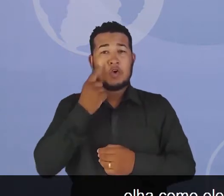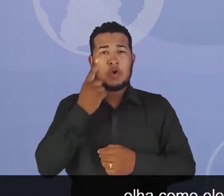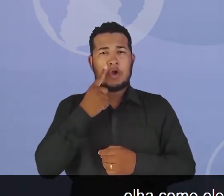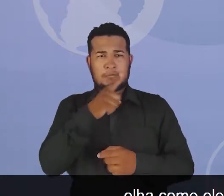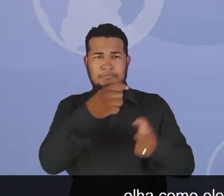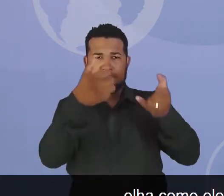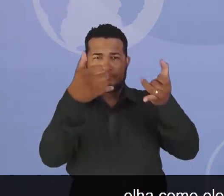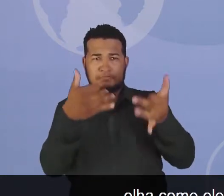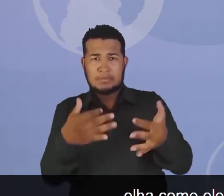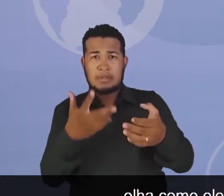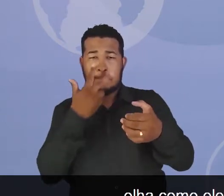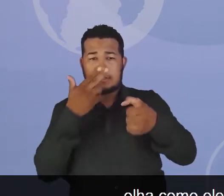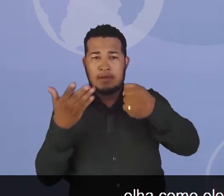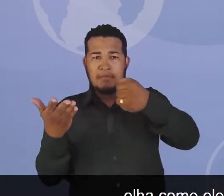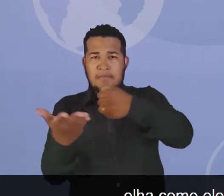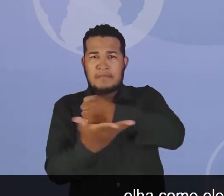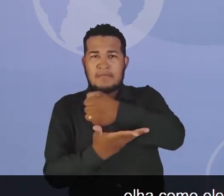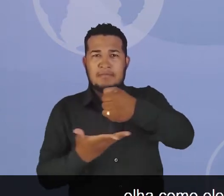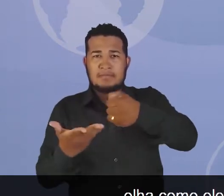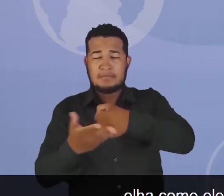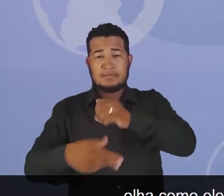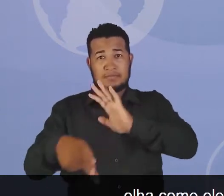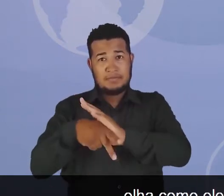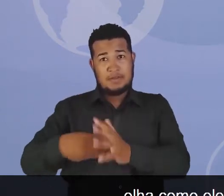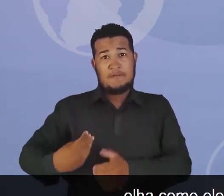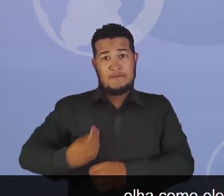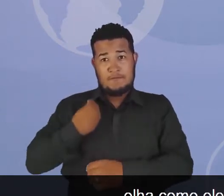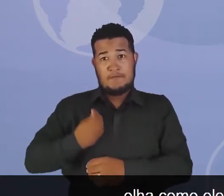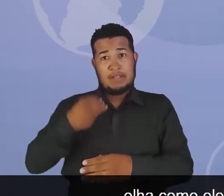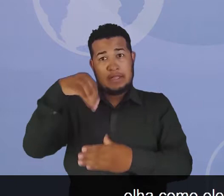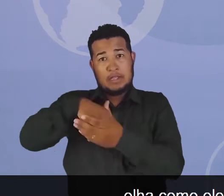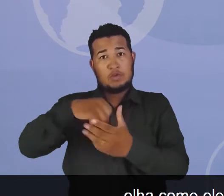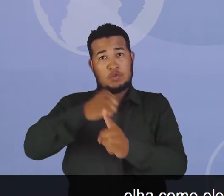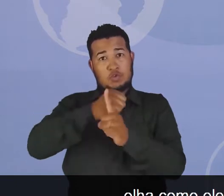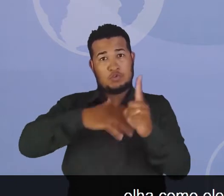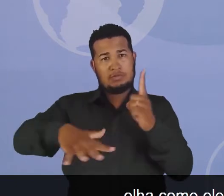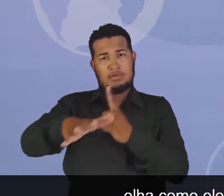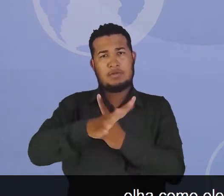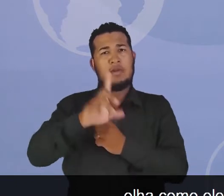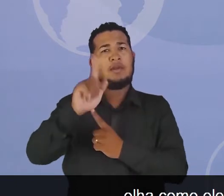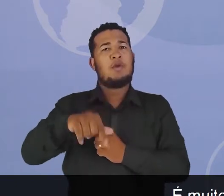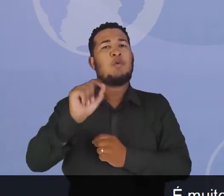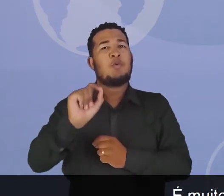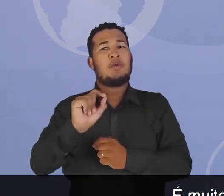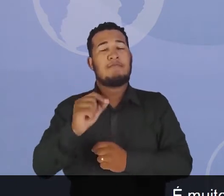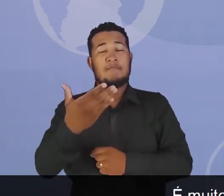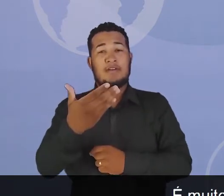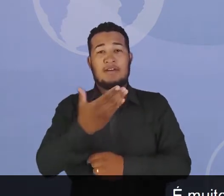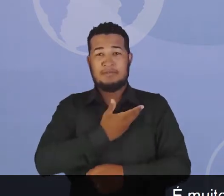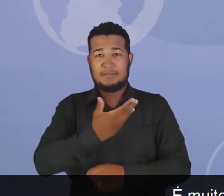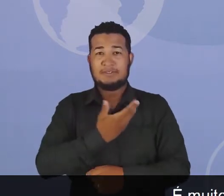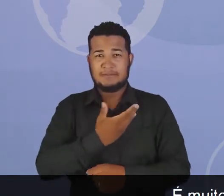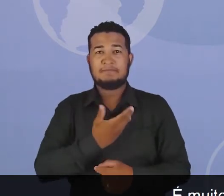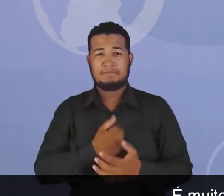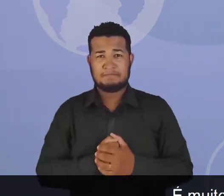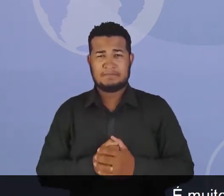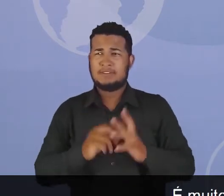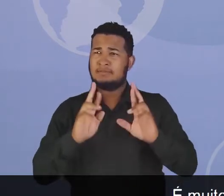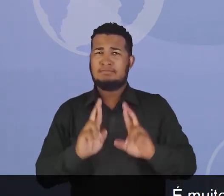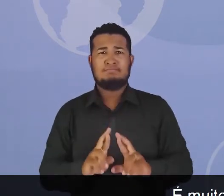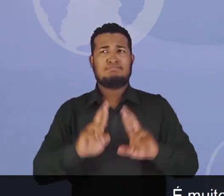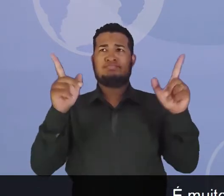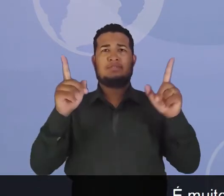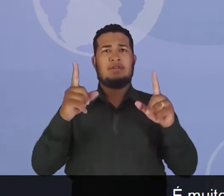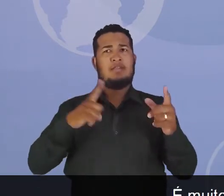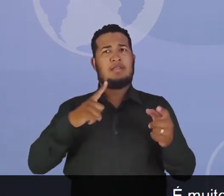o fundamento da vida em sociedade é a amizade. É muito diferente do que a gente experimenta